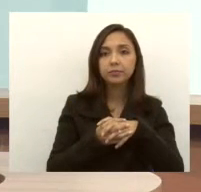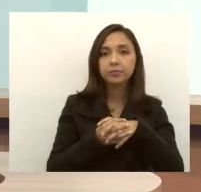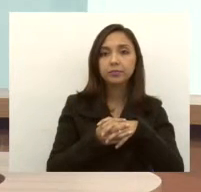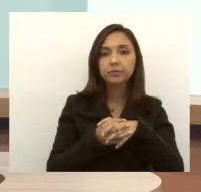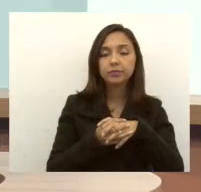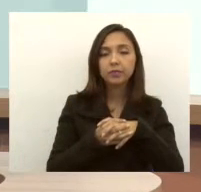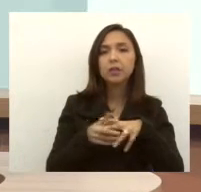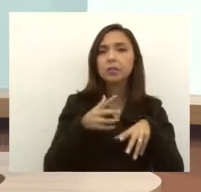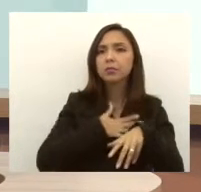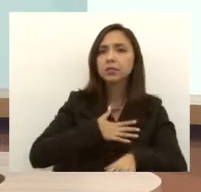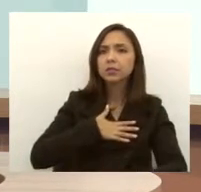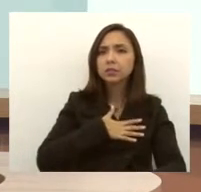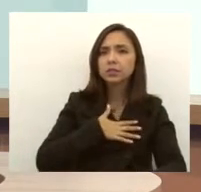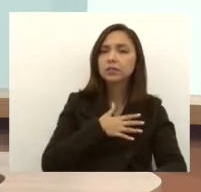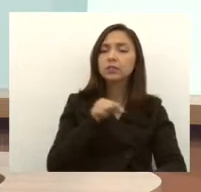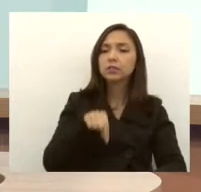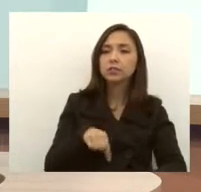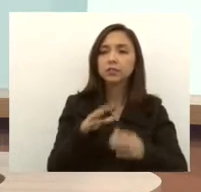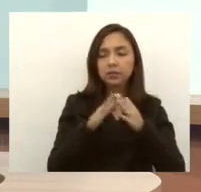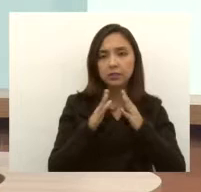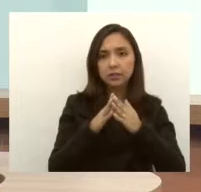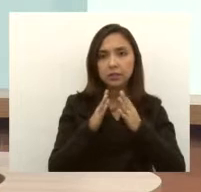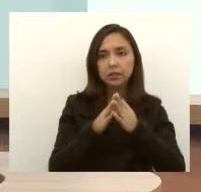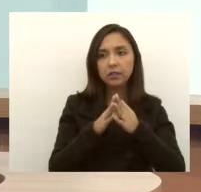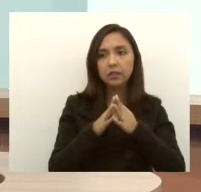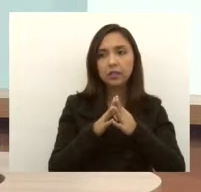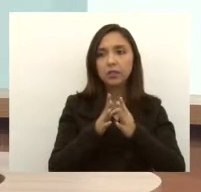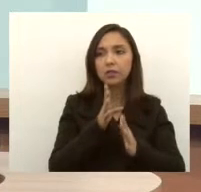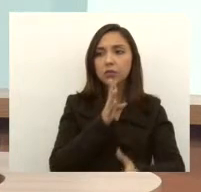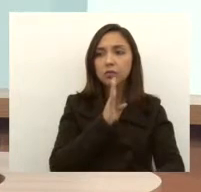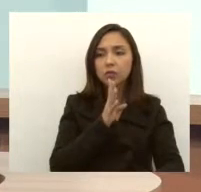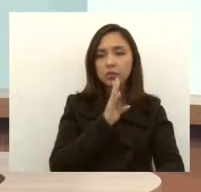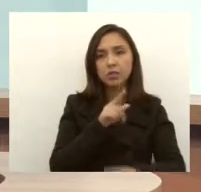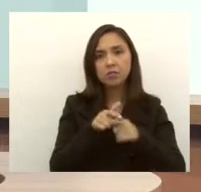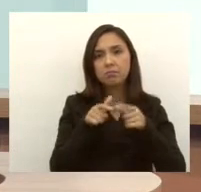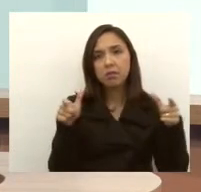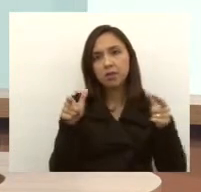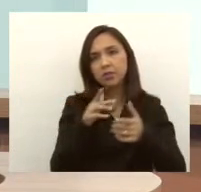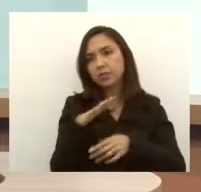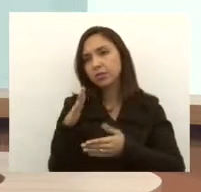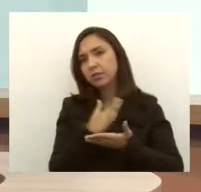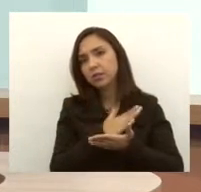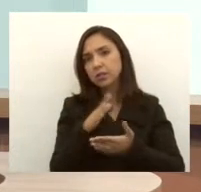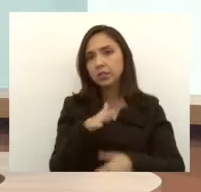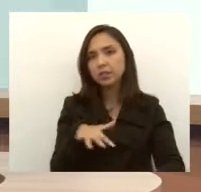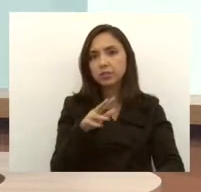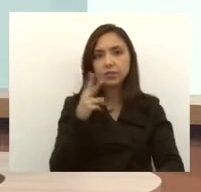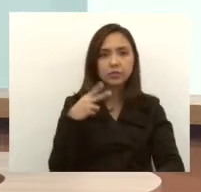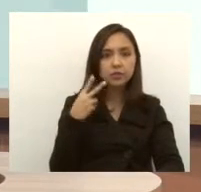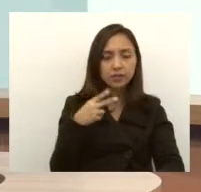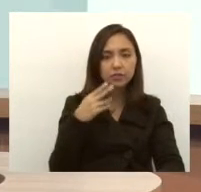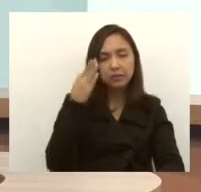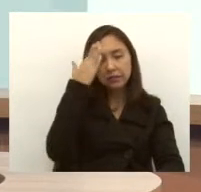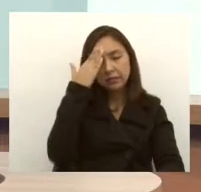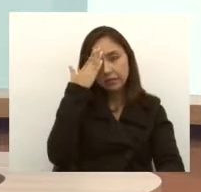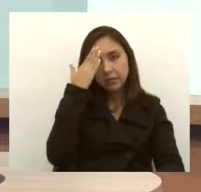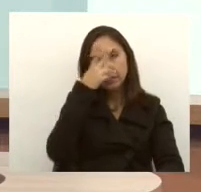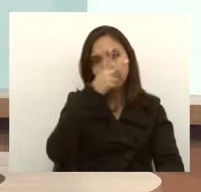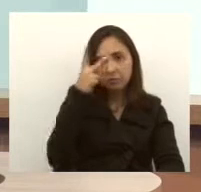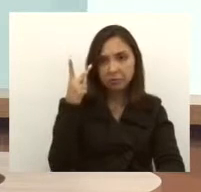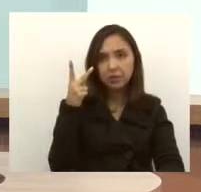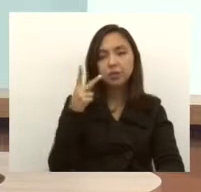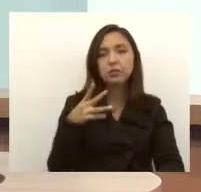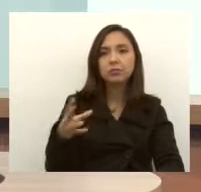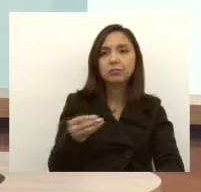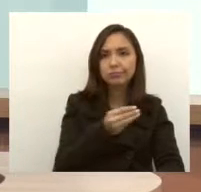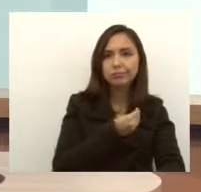que é uma satisfação estar aqui nessa casa. Conheço a maioria dos vereadores dessa casa. Sei que são pessoas que muitos deles